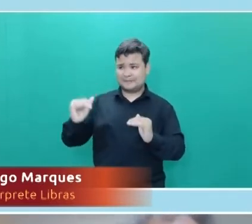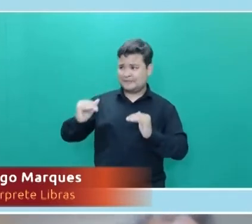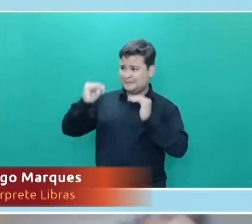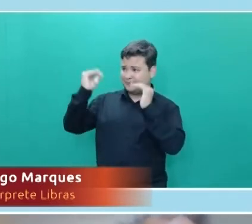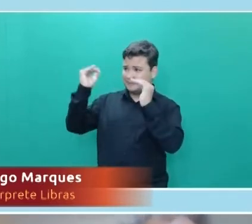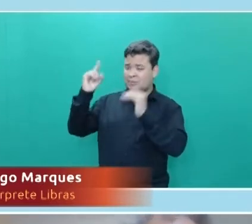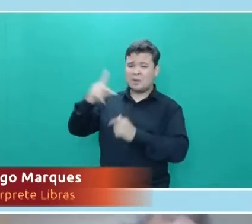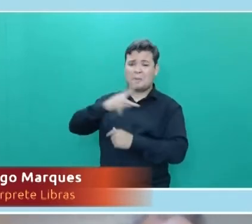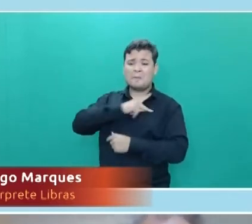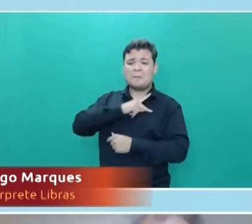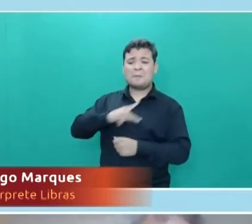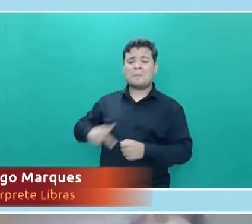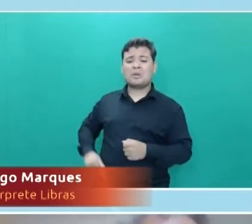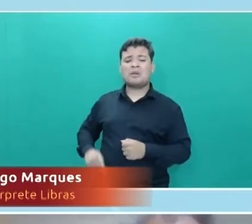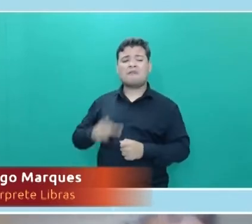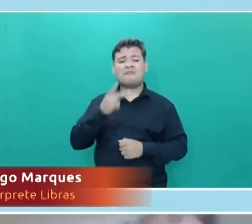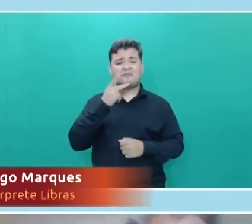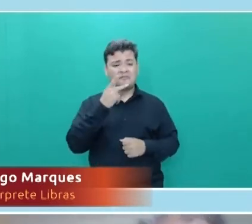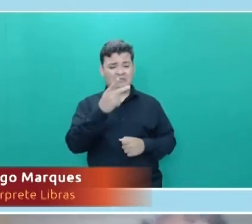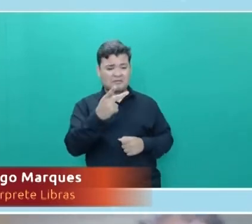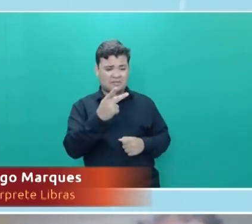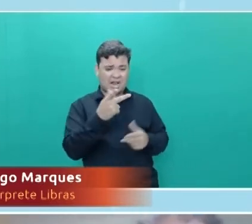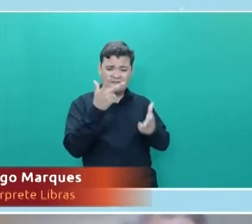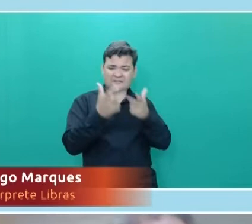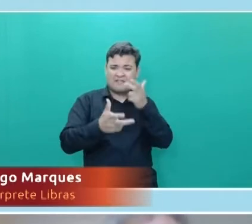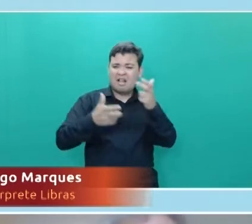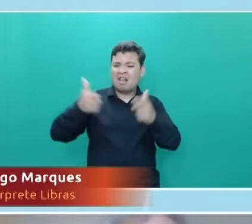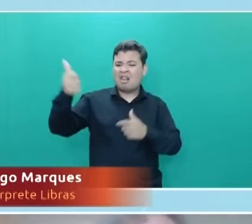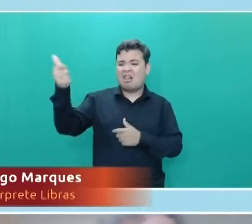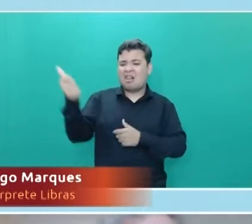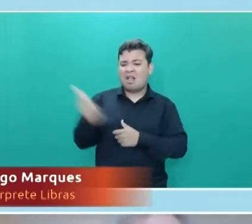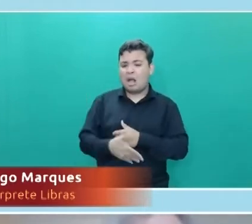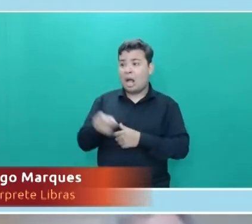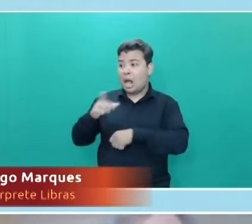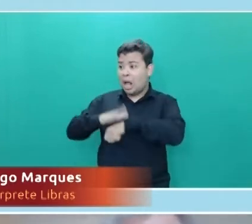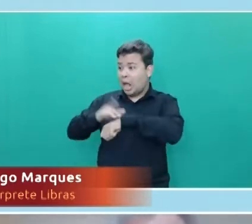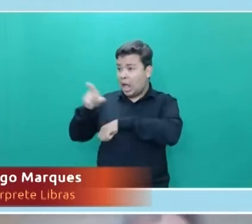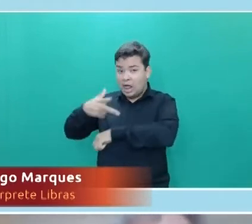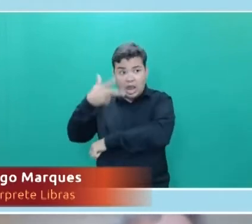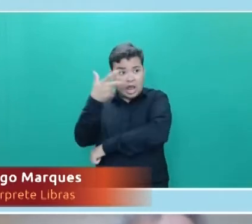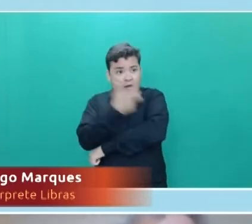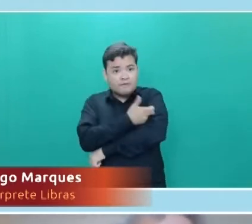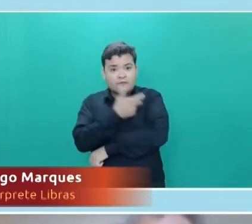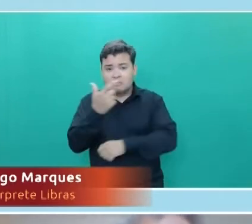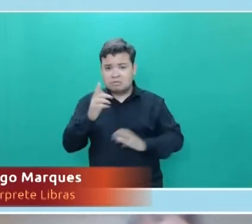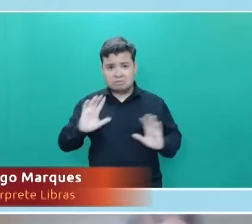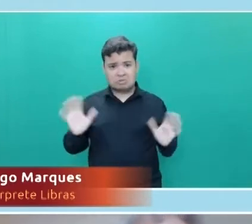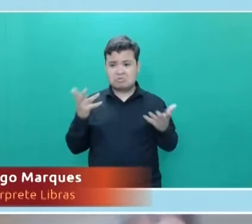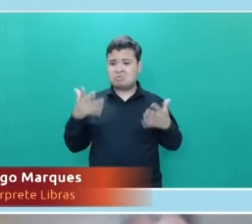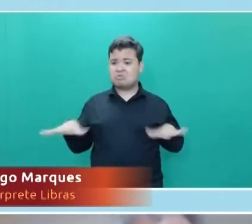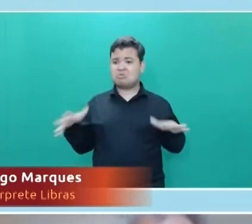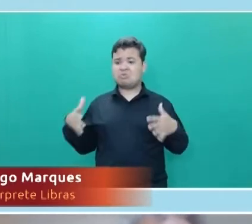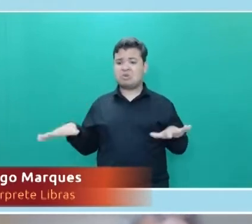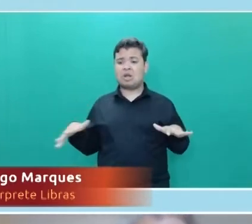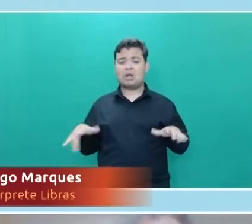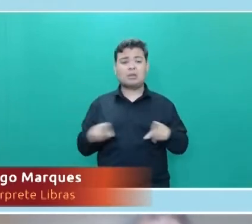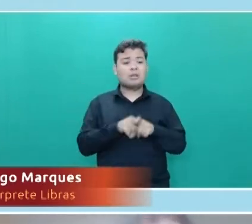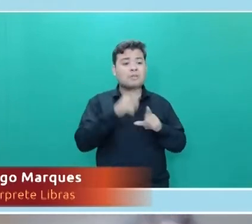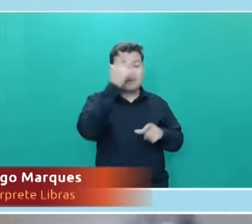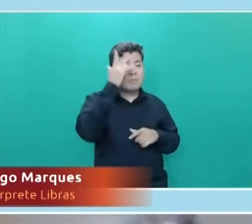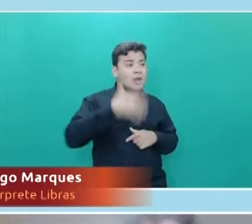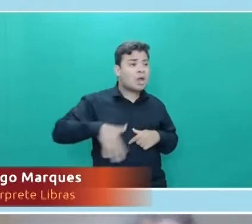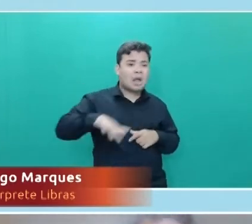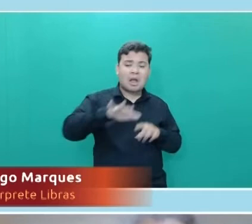presidente, fala que a vacina não é eficiente, ele próprio não se vacina, e pessoas como ele acreditam